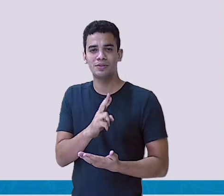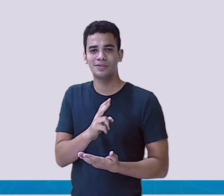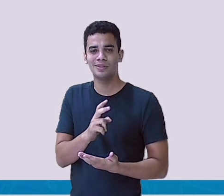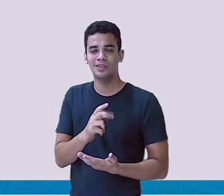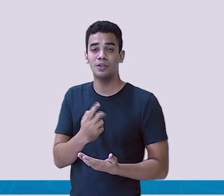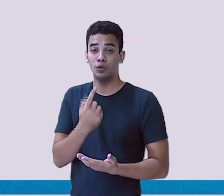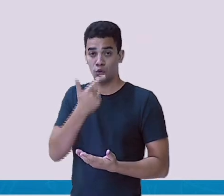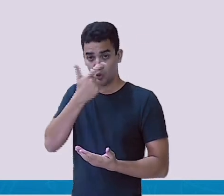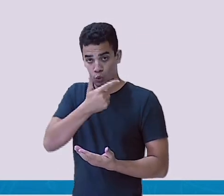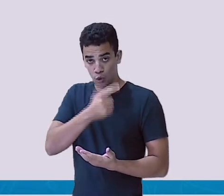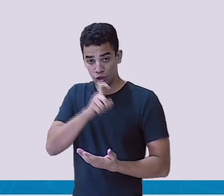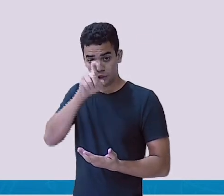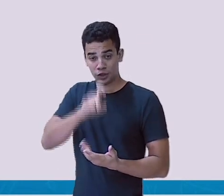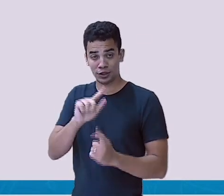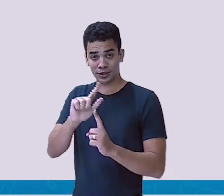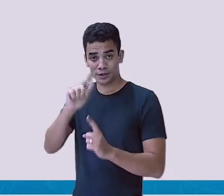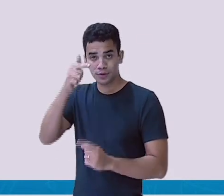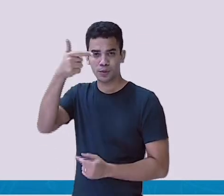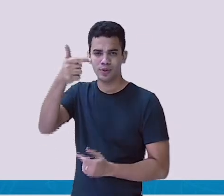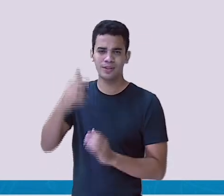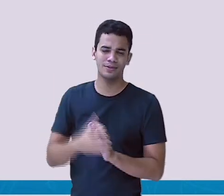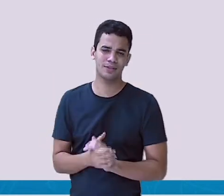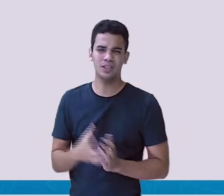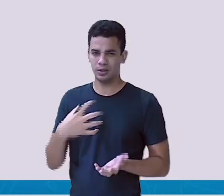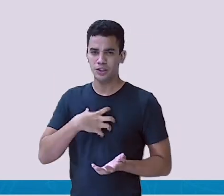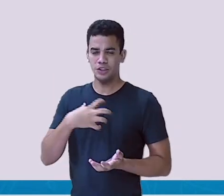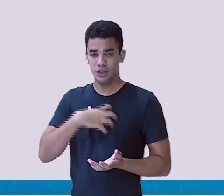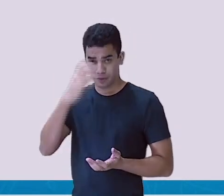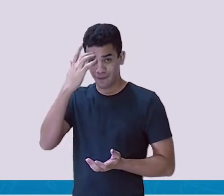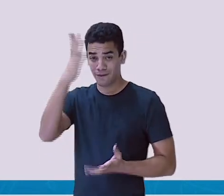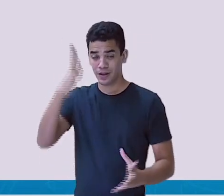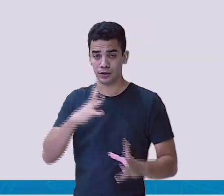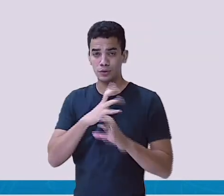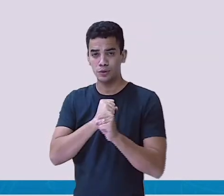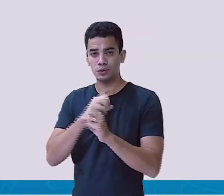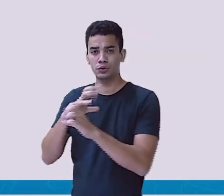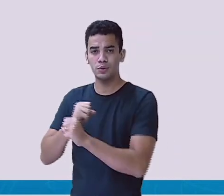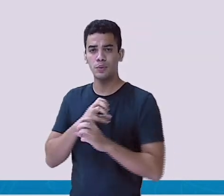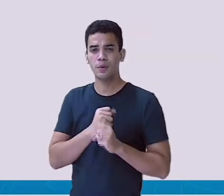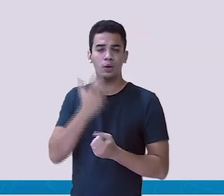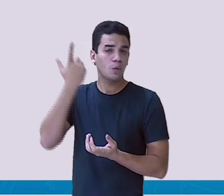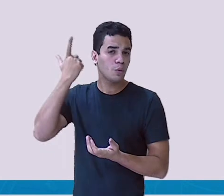2x ao quadrado. Viram como é fácil? Vamos continuar.